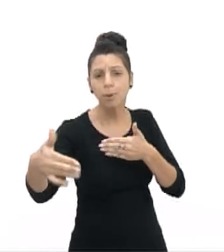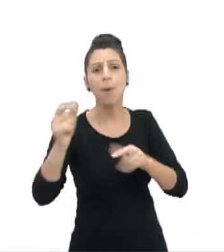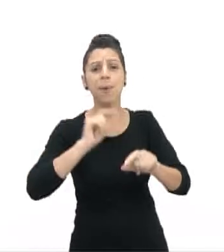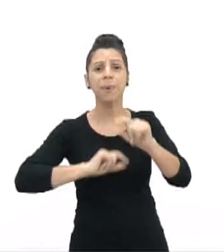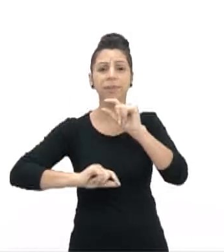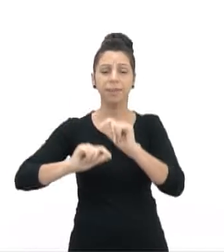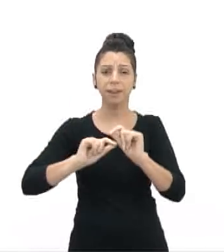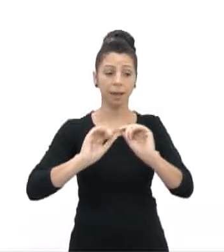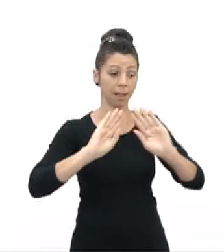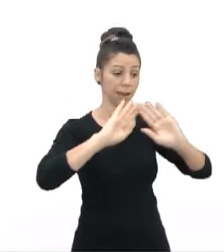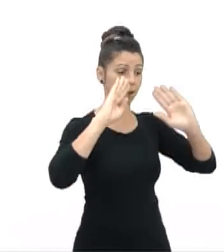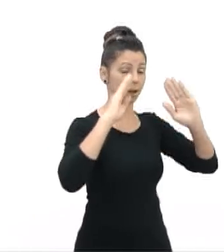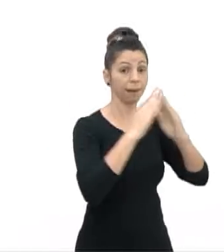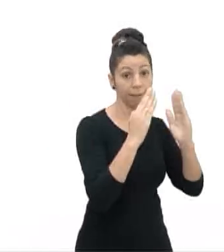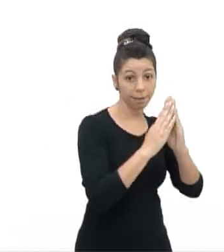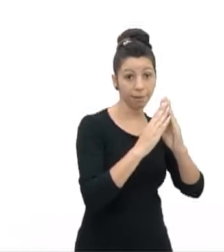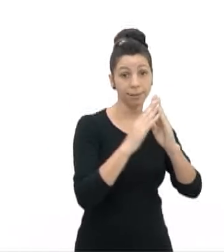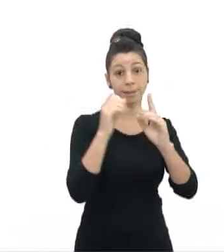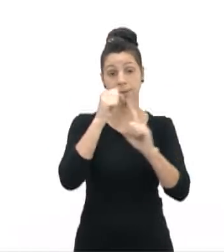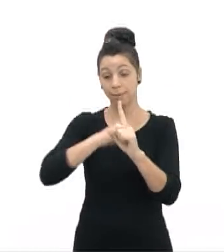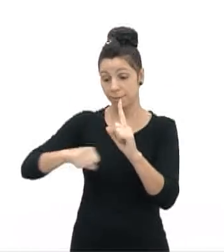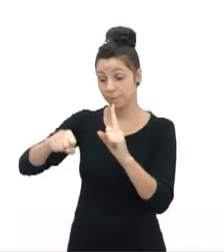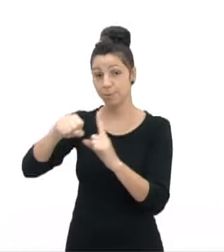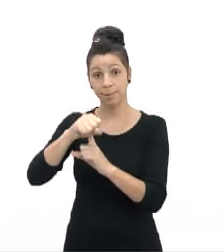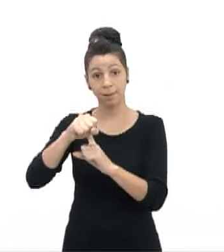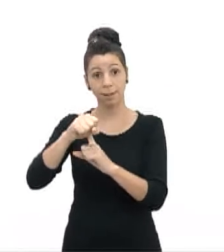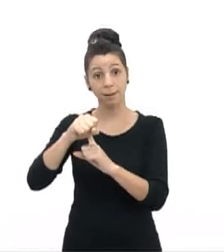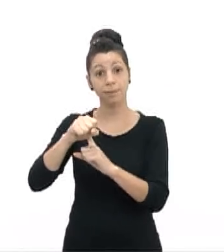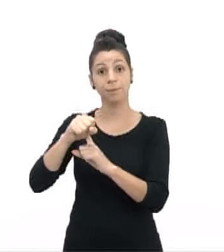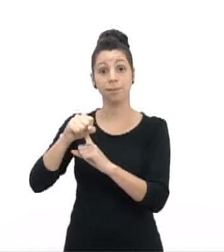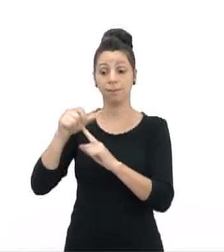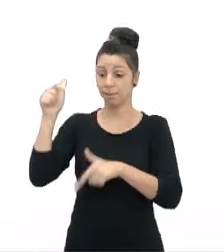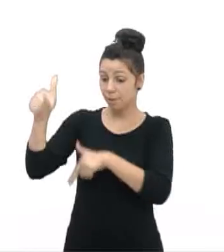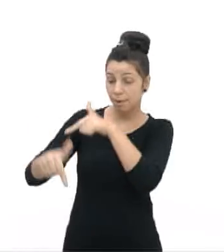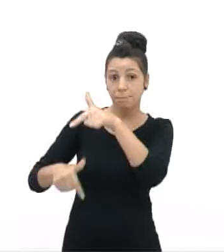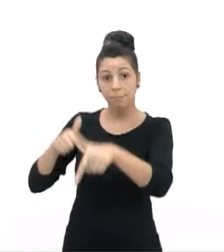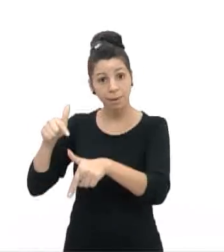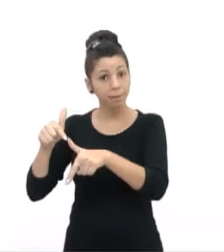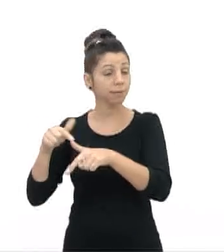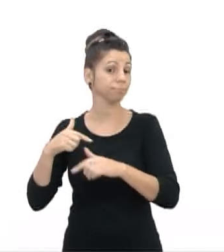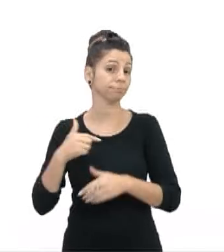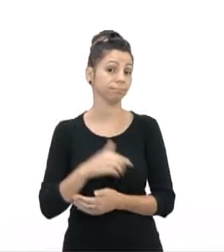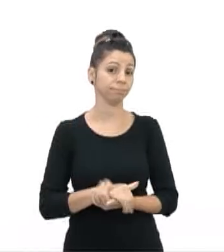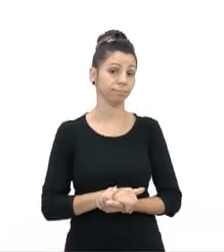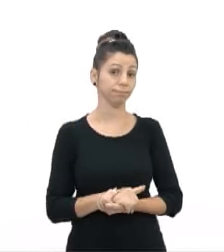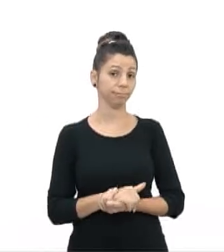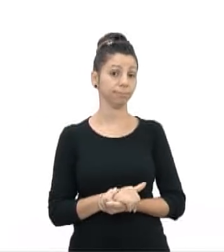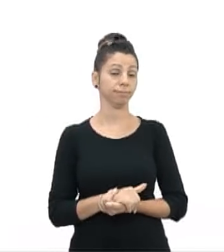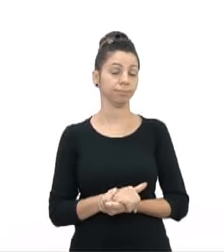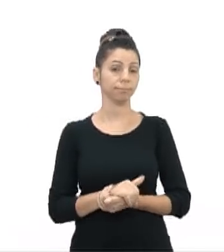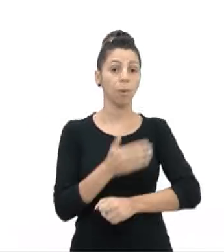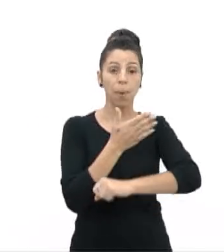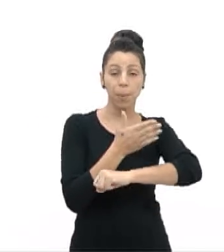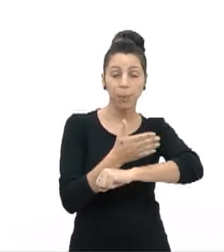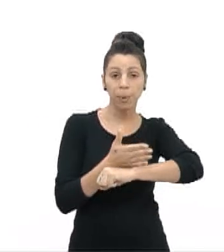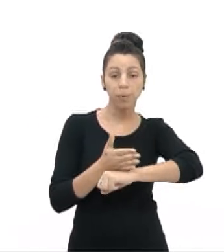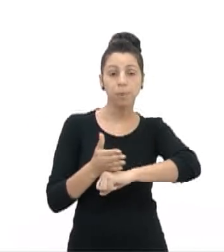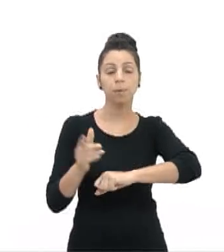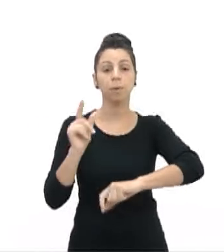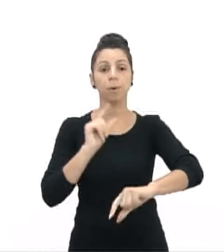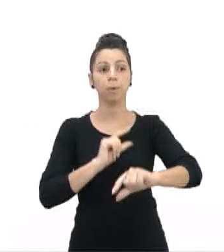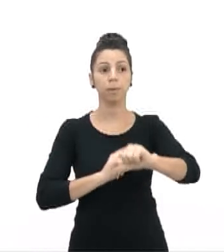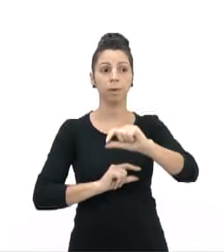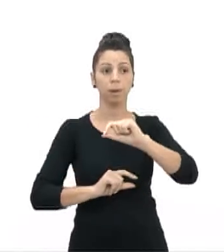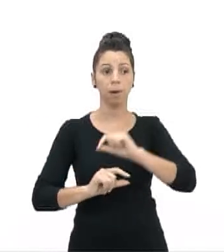ou em sociedade, na escola, né, também. Da mesma forma que acostumamos e ficamos viciados, é uma